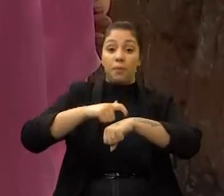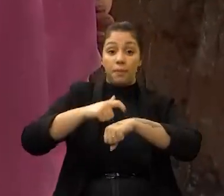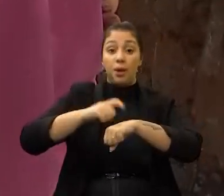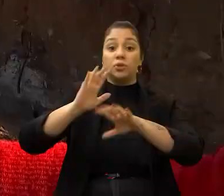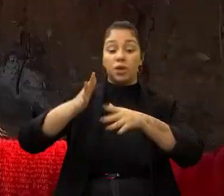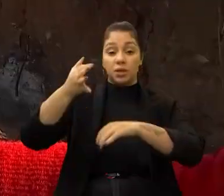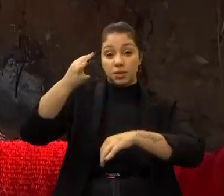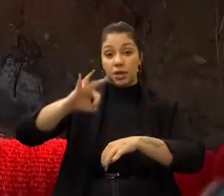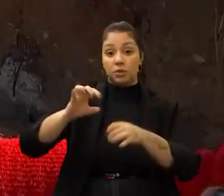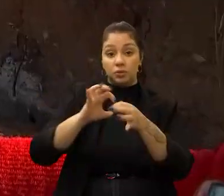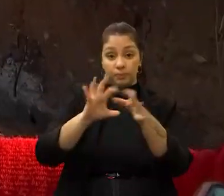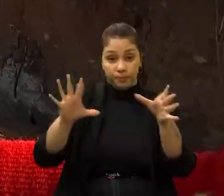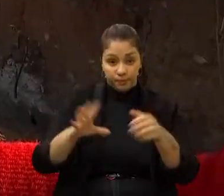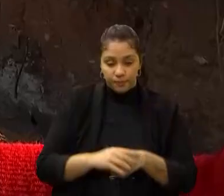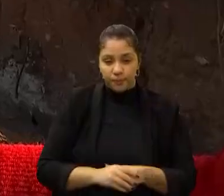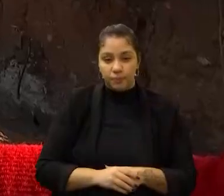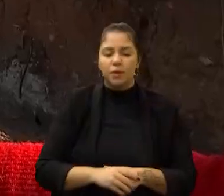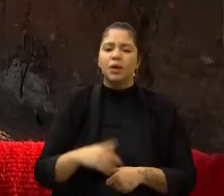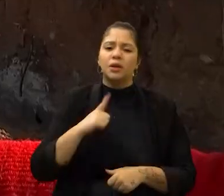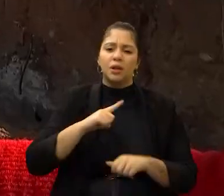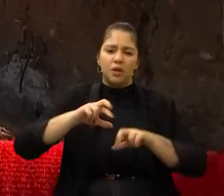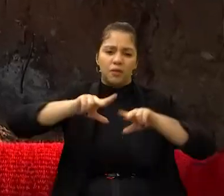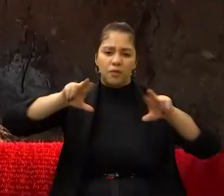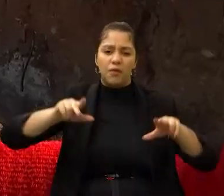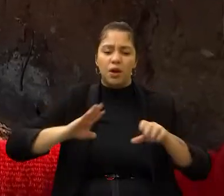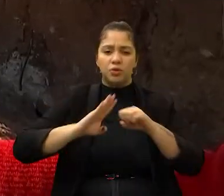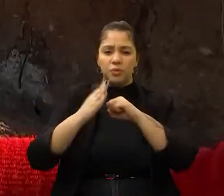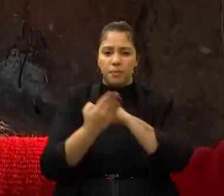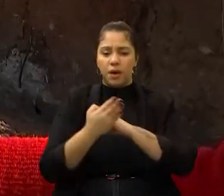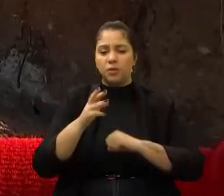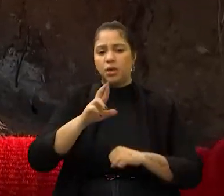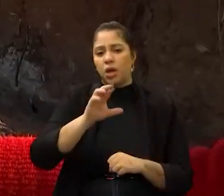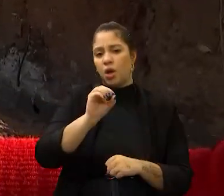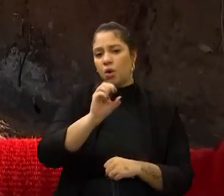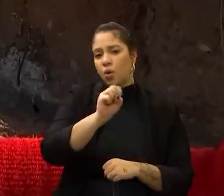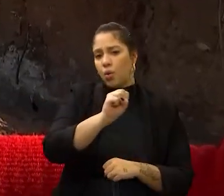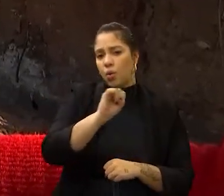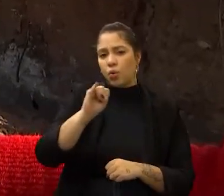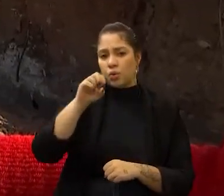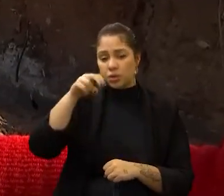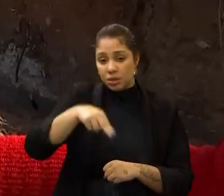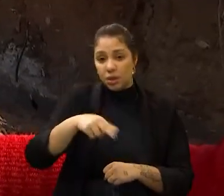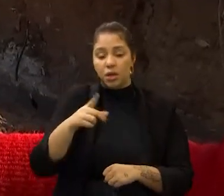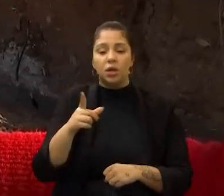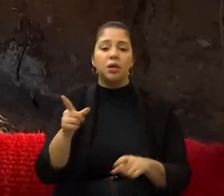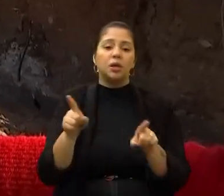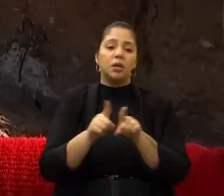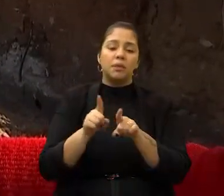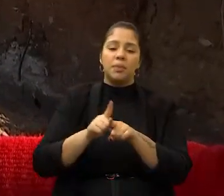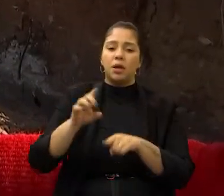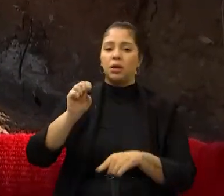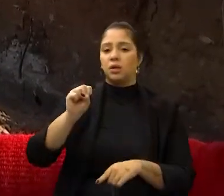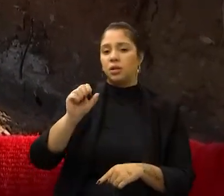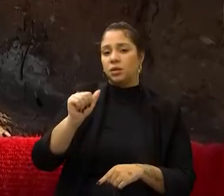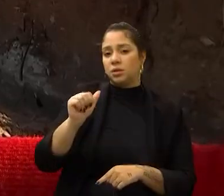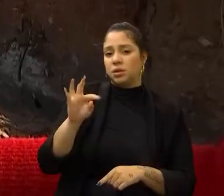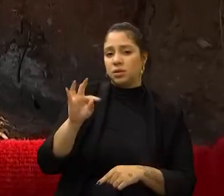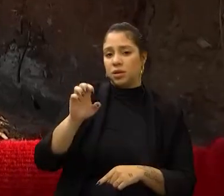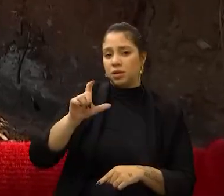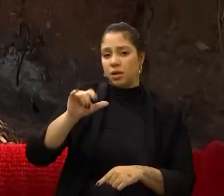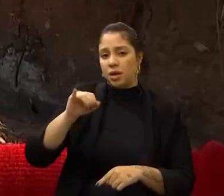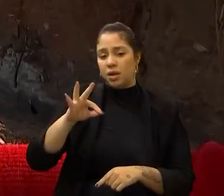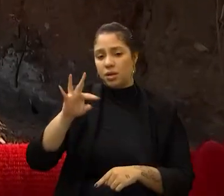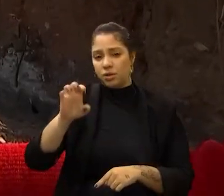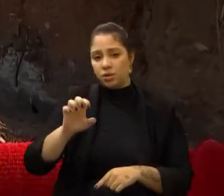está definido Até porque aqui nós temos um conjunto de bairros né o rostinho Satélite Íris 4